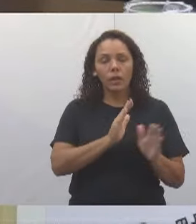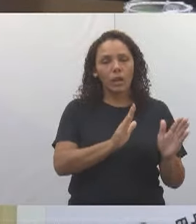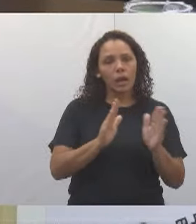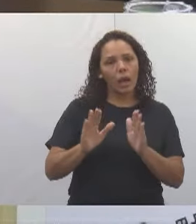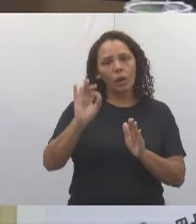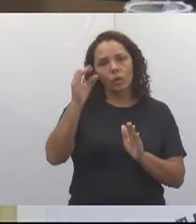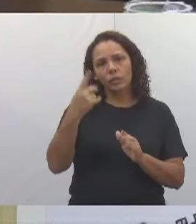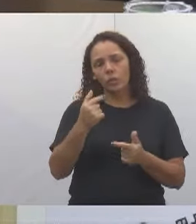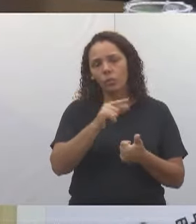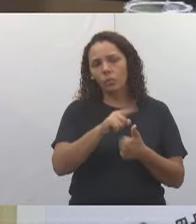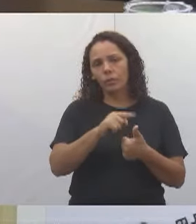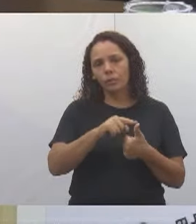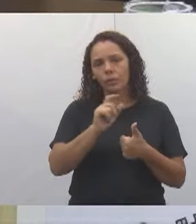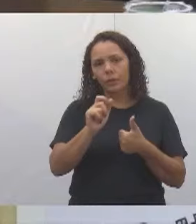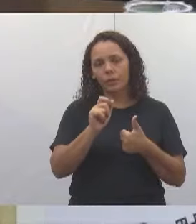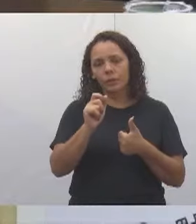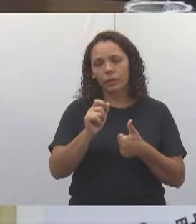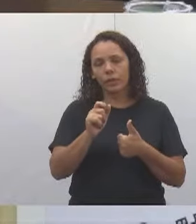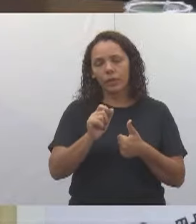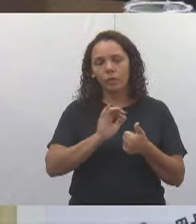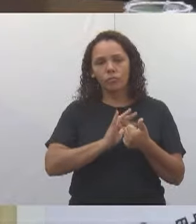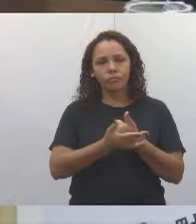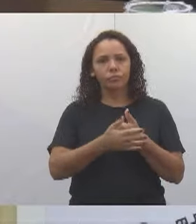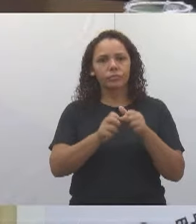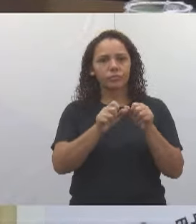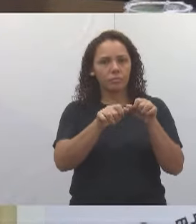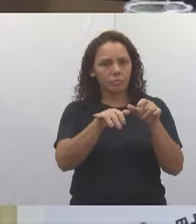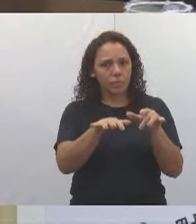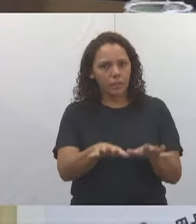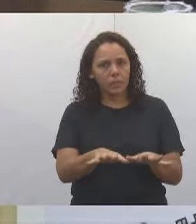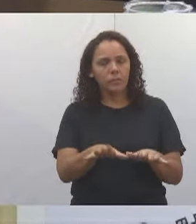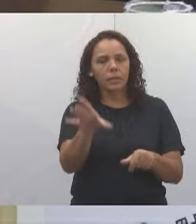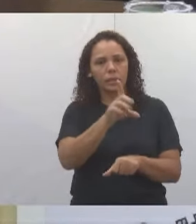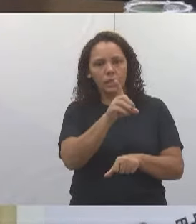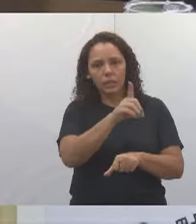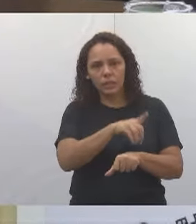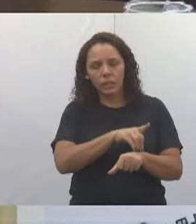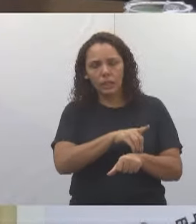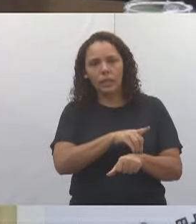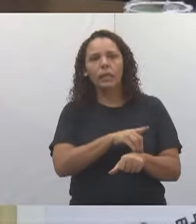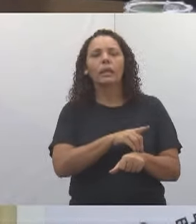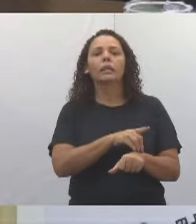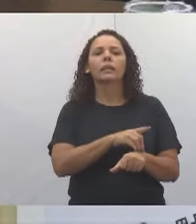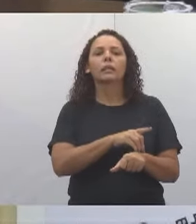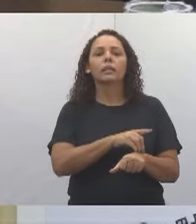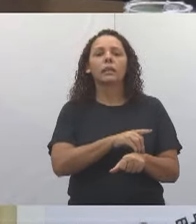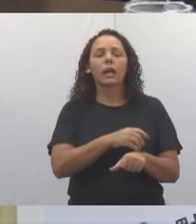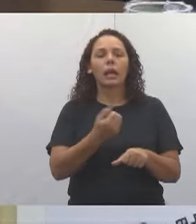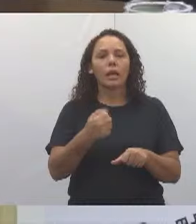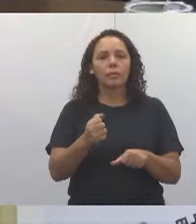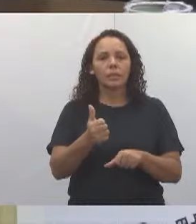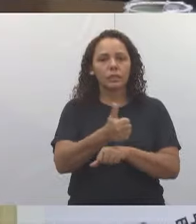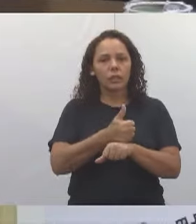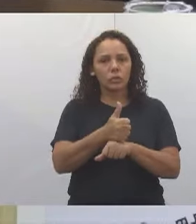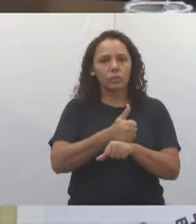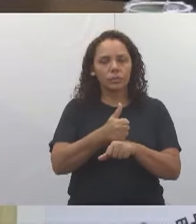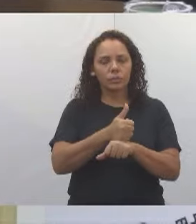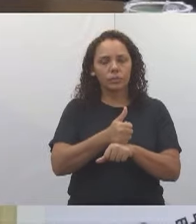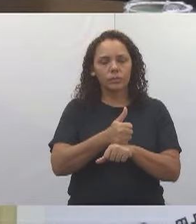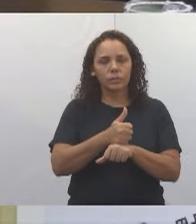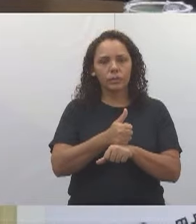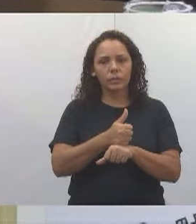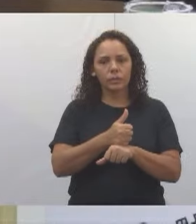é, a hora que você tem uma pandemia, você tem uma dengue, ou a gente tem que redirecionar todos os recursos